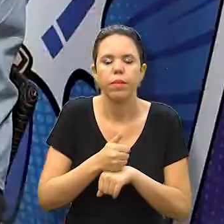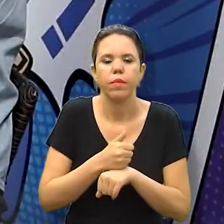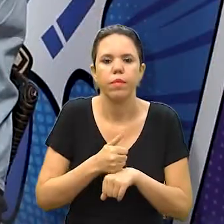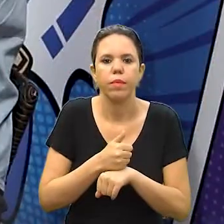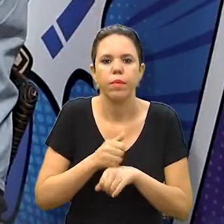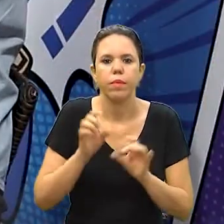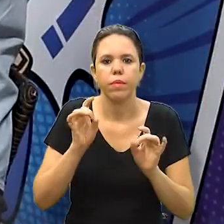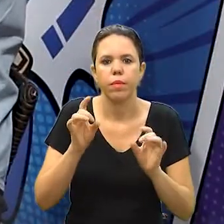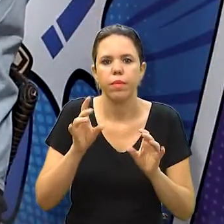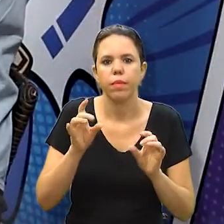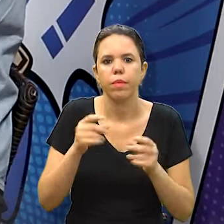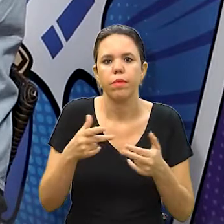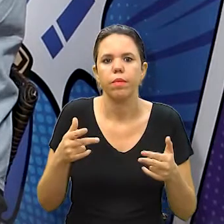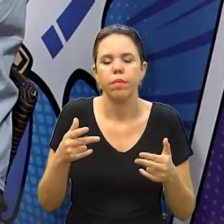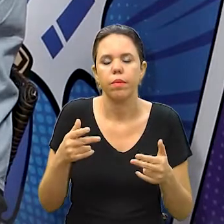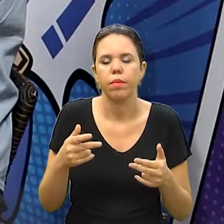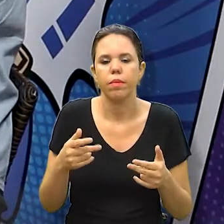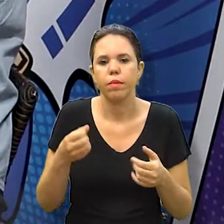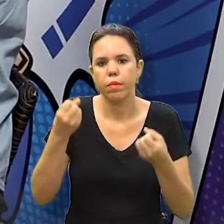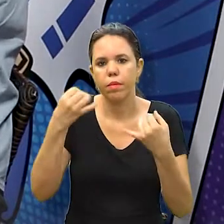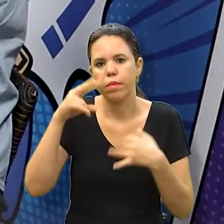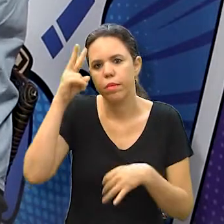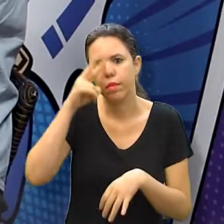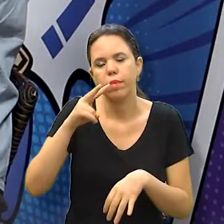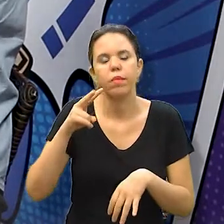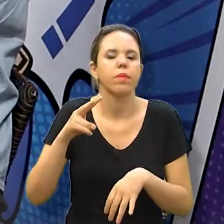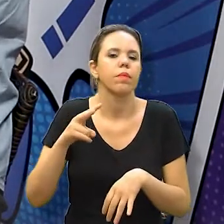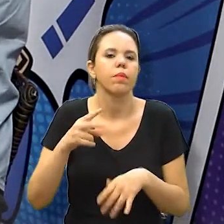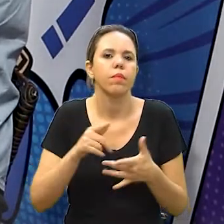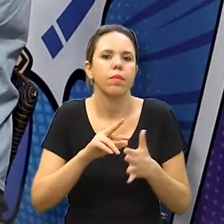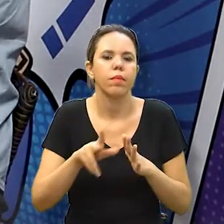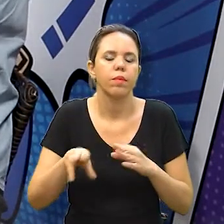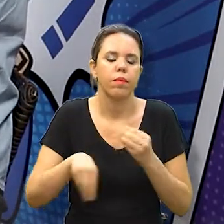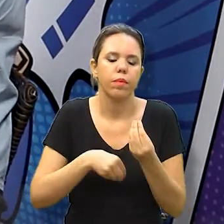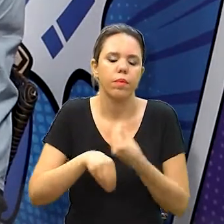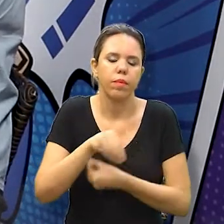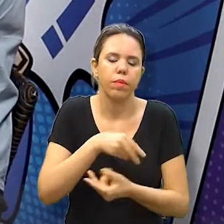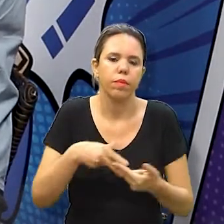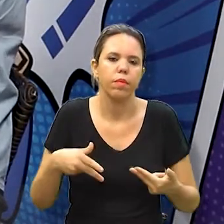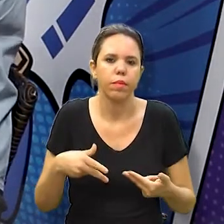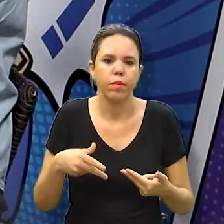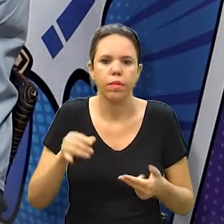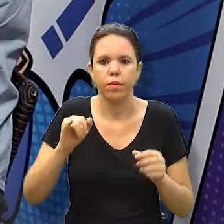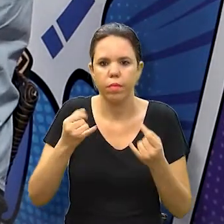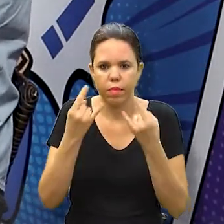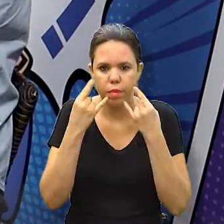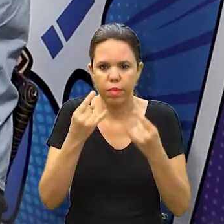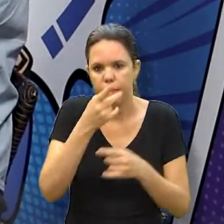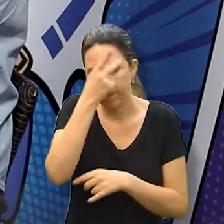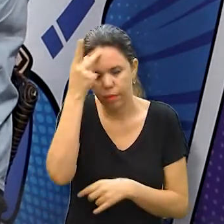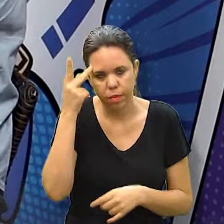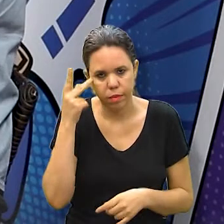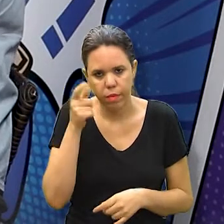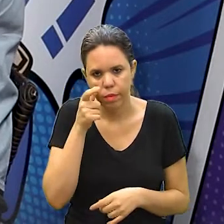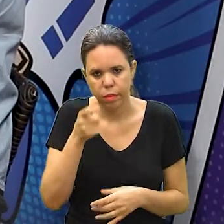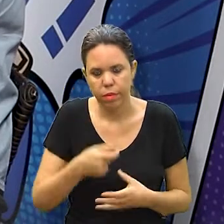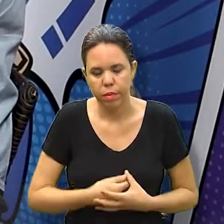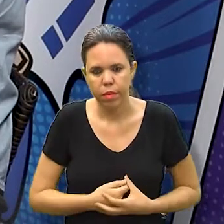mercado rico, né, para poder contar uma história, jogar lá vários ingredientes e cativar o público?